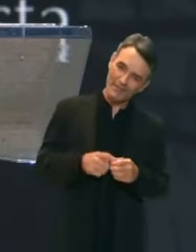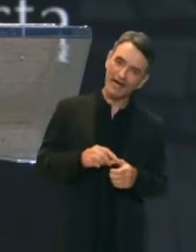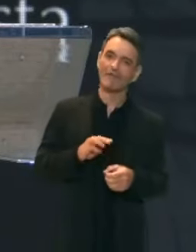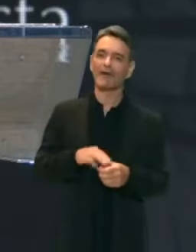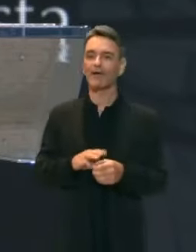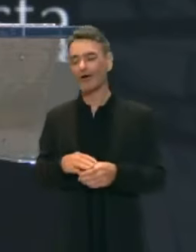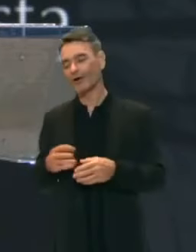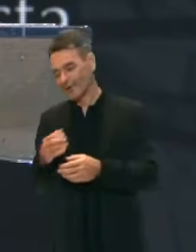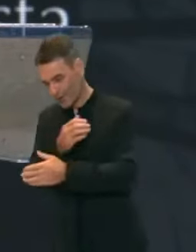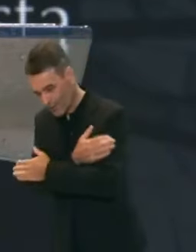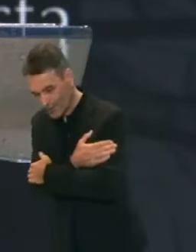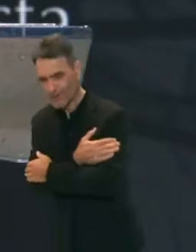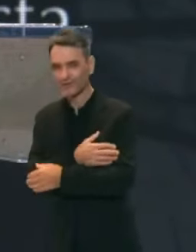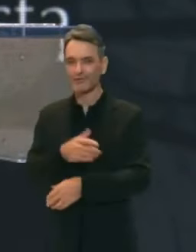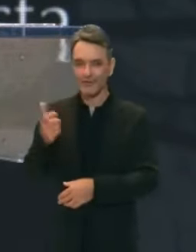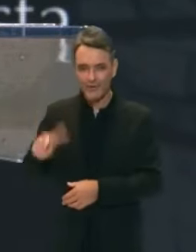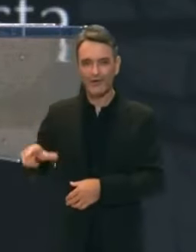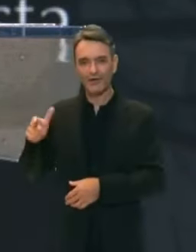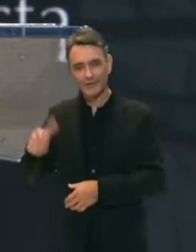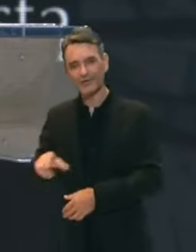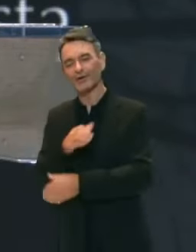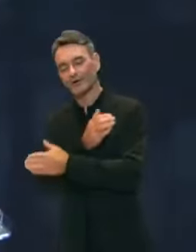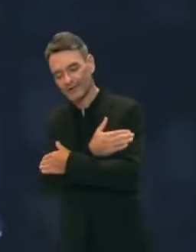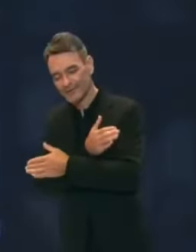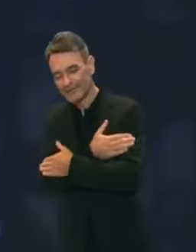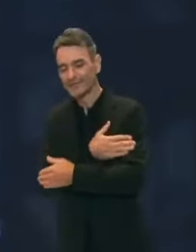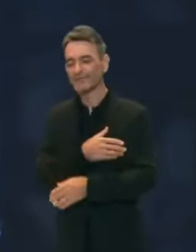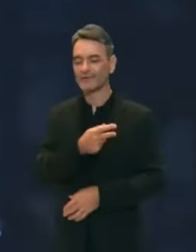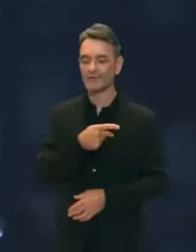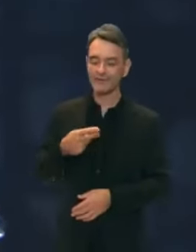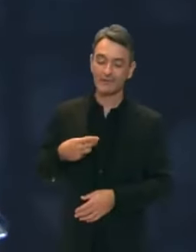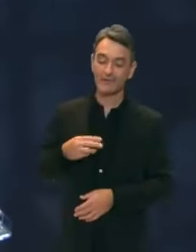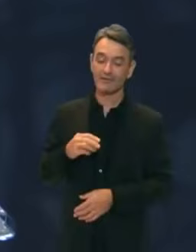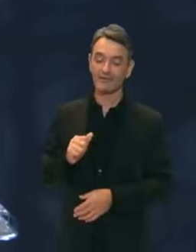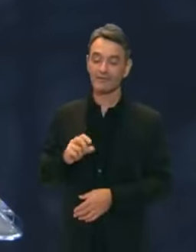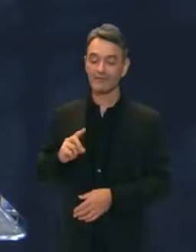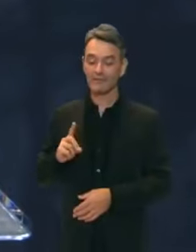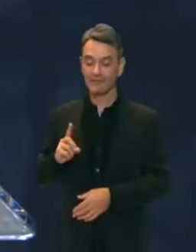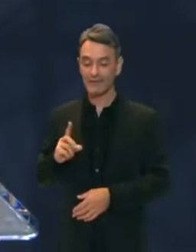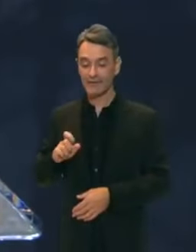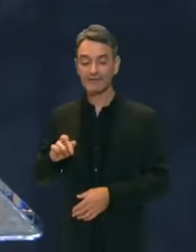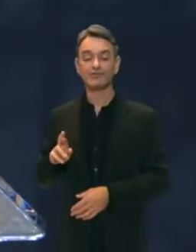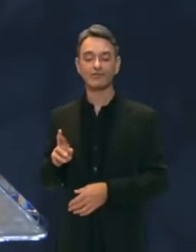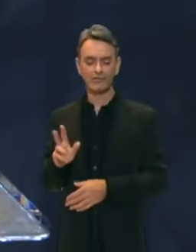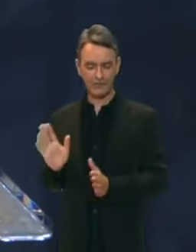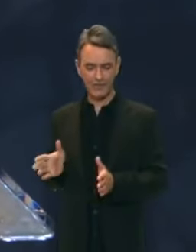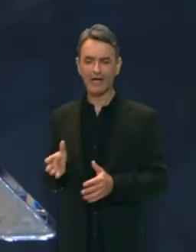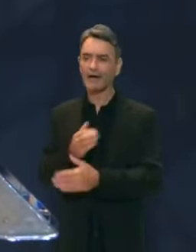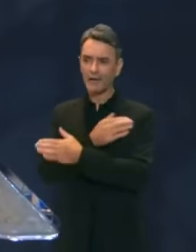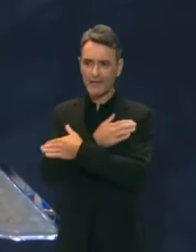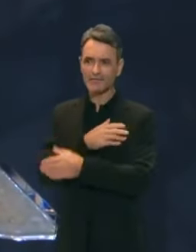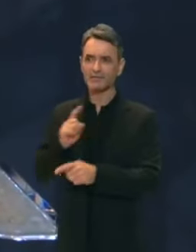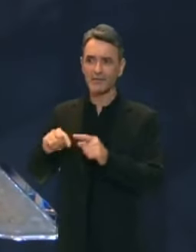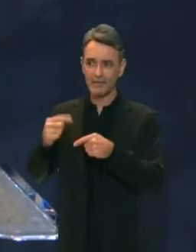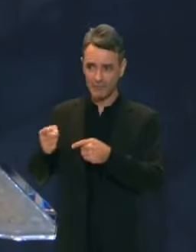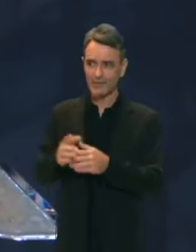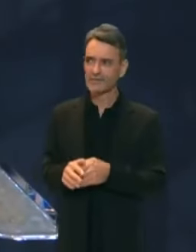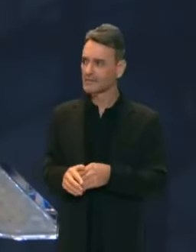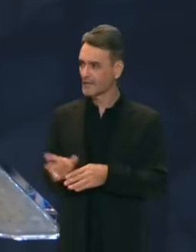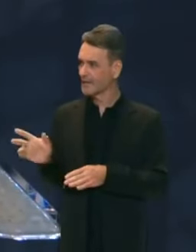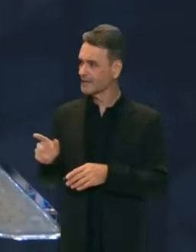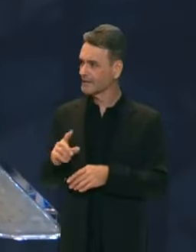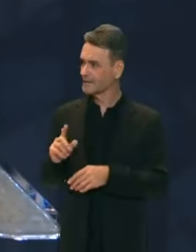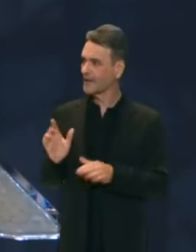mais outro. Se o pastor Valdir já deixou aí o vale abraço, quando você quiser cobrar depois